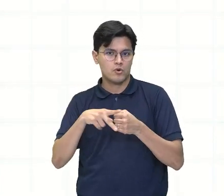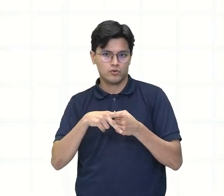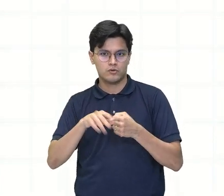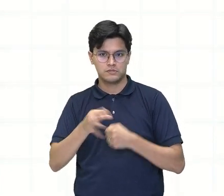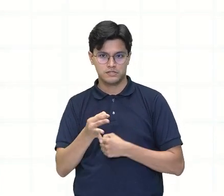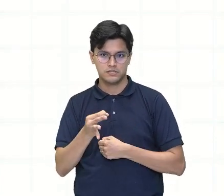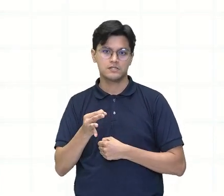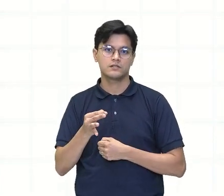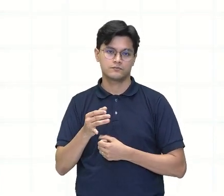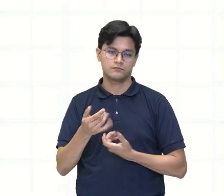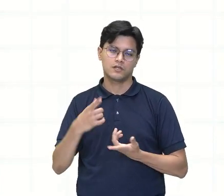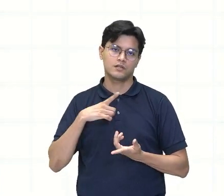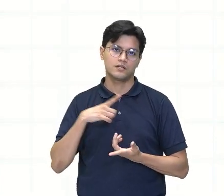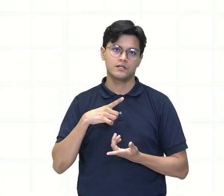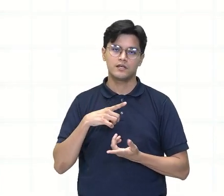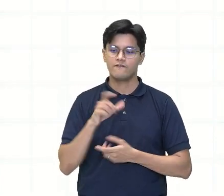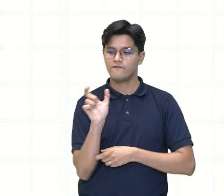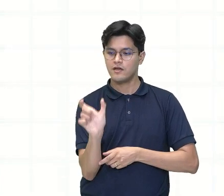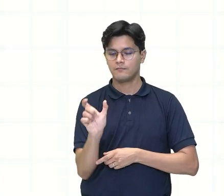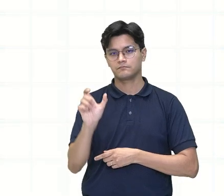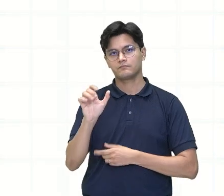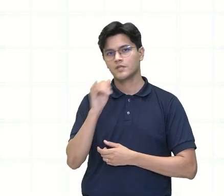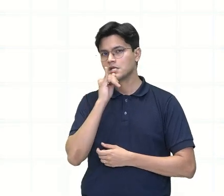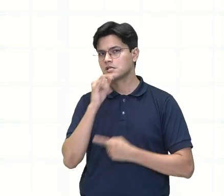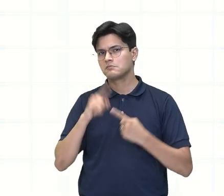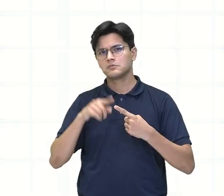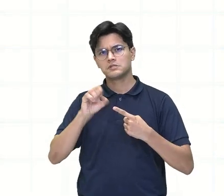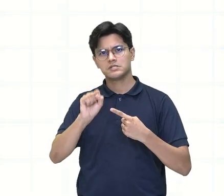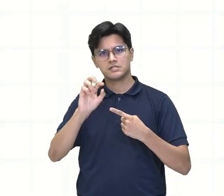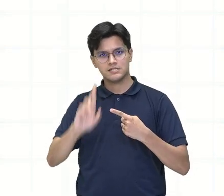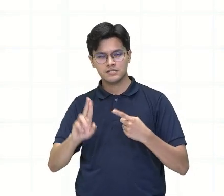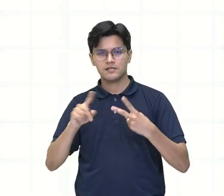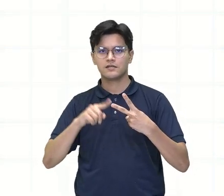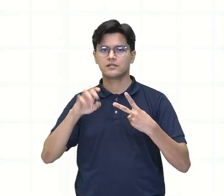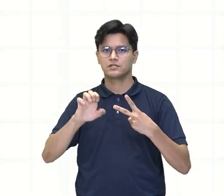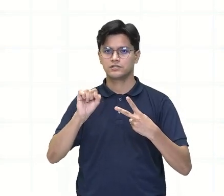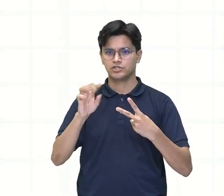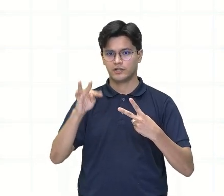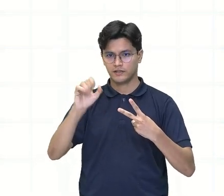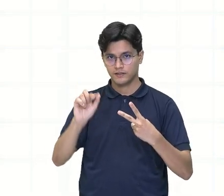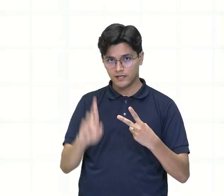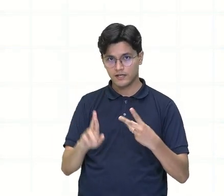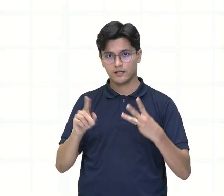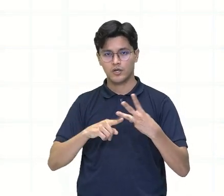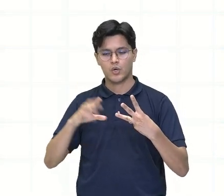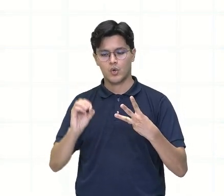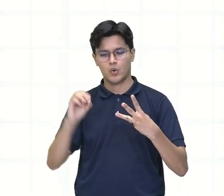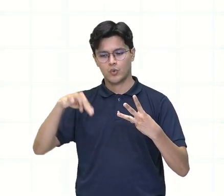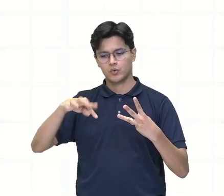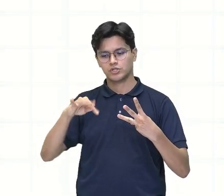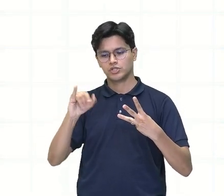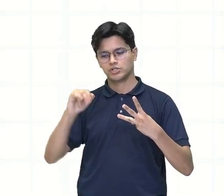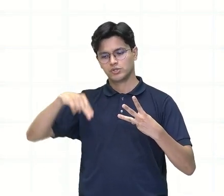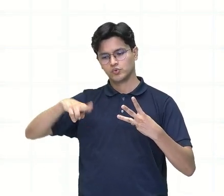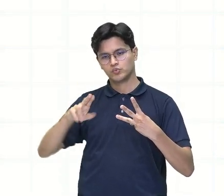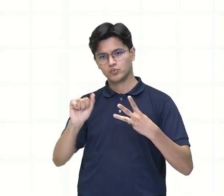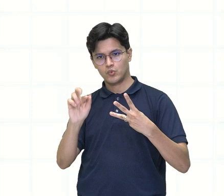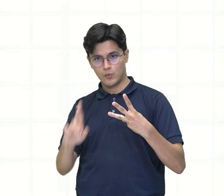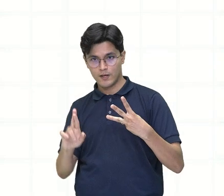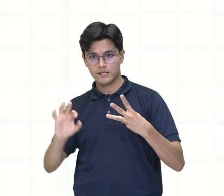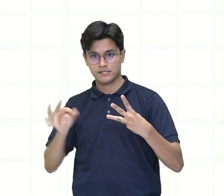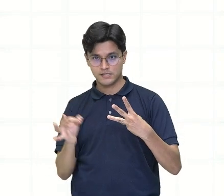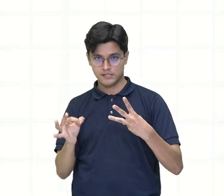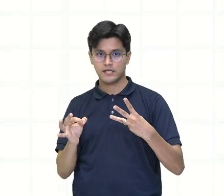permanecer, continuar, ficar, né? Nós já vimos isso nas nossas aulas sobre os verbos de ligação. Então não esqueçam, o